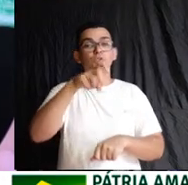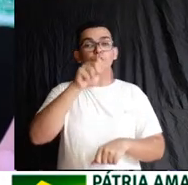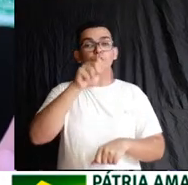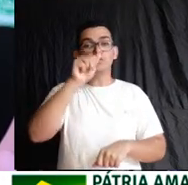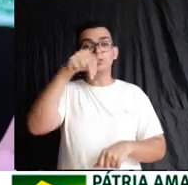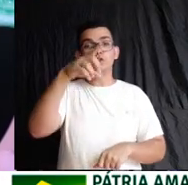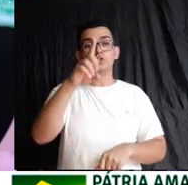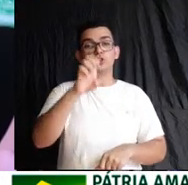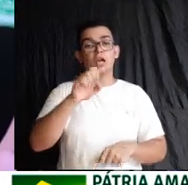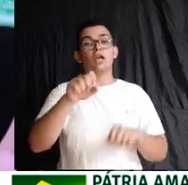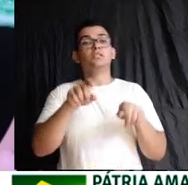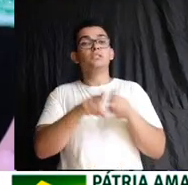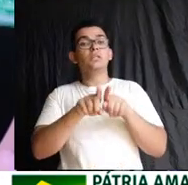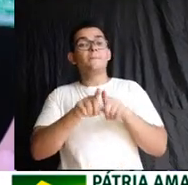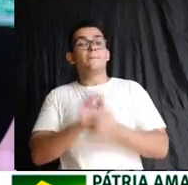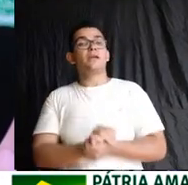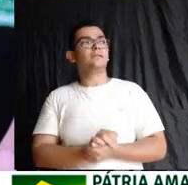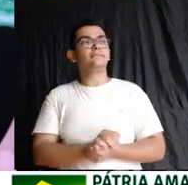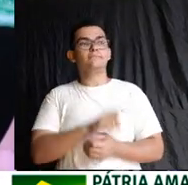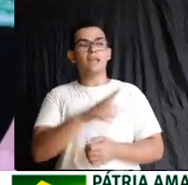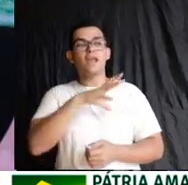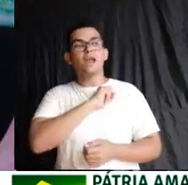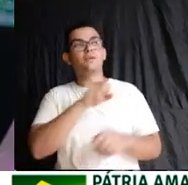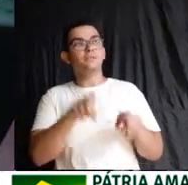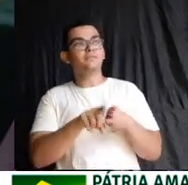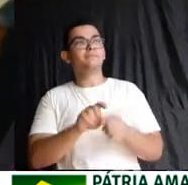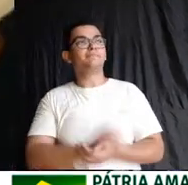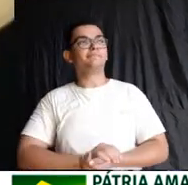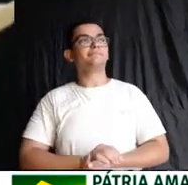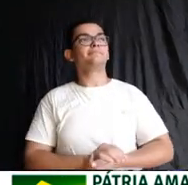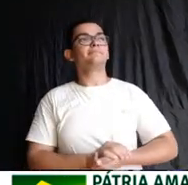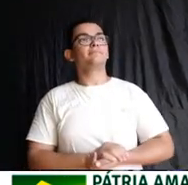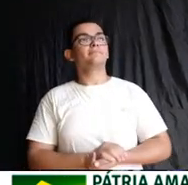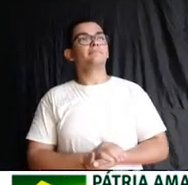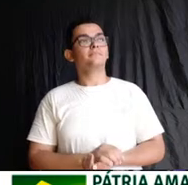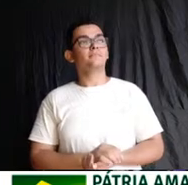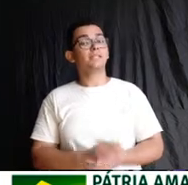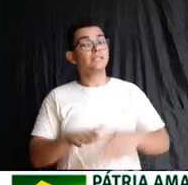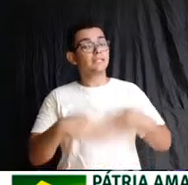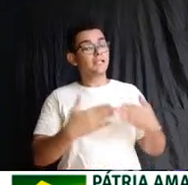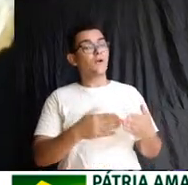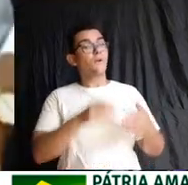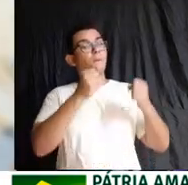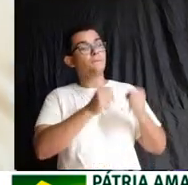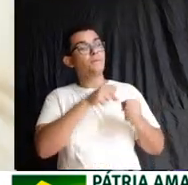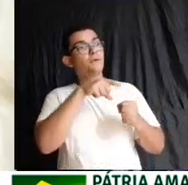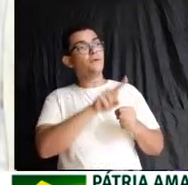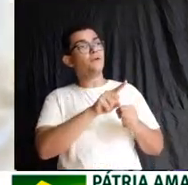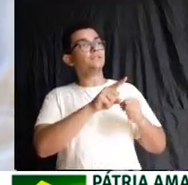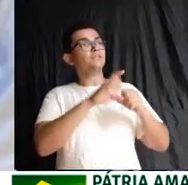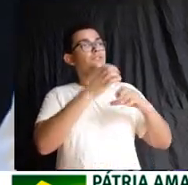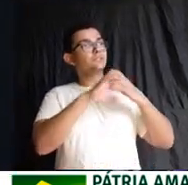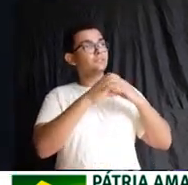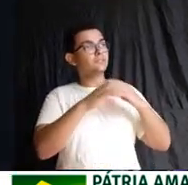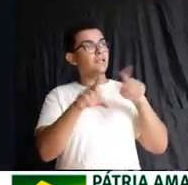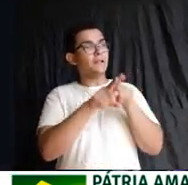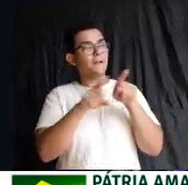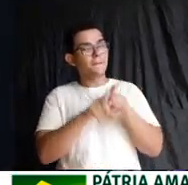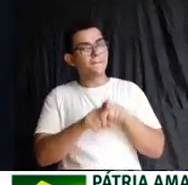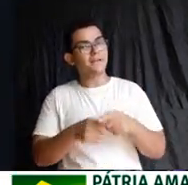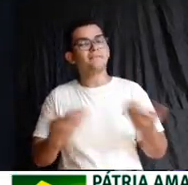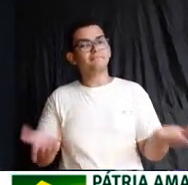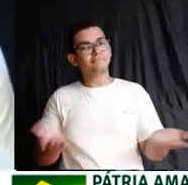esses são uma referência para o forró, no caso. Já que eles são referência para você... Manda do Bruno Marrone para nós. Com